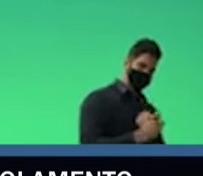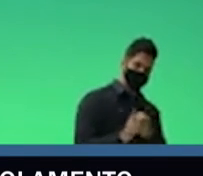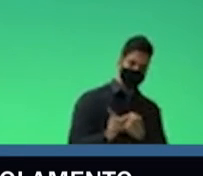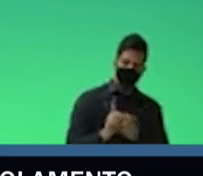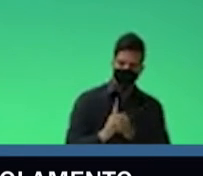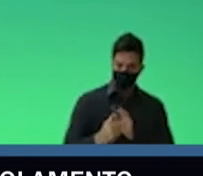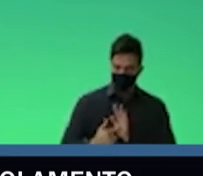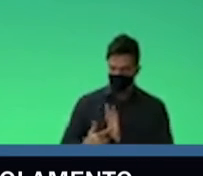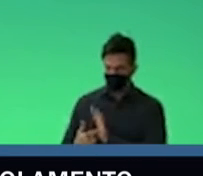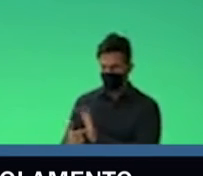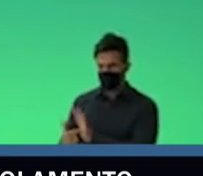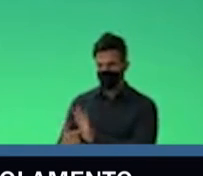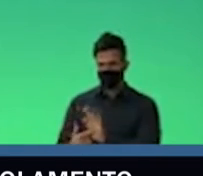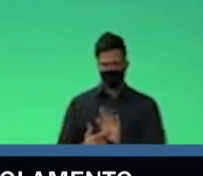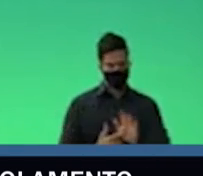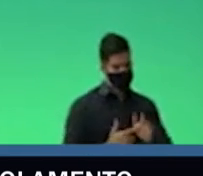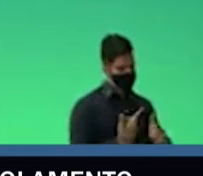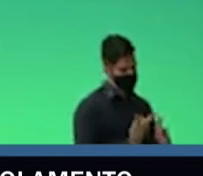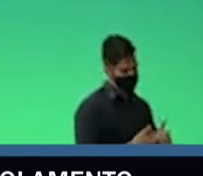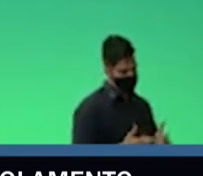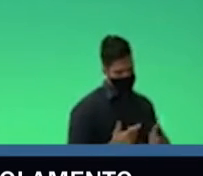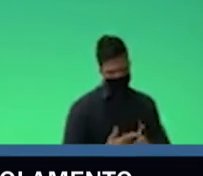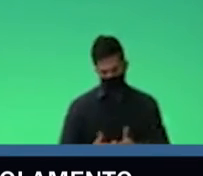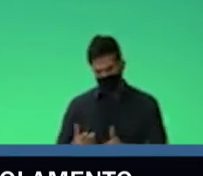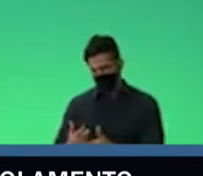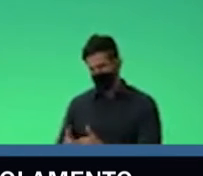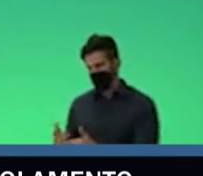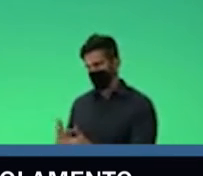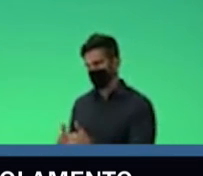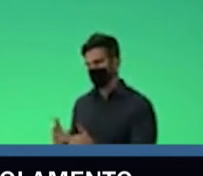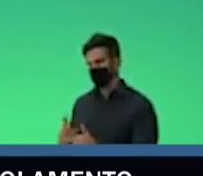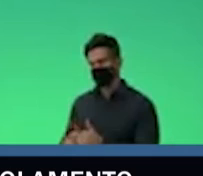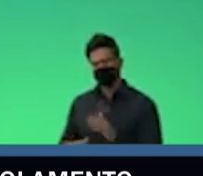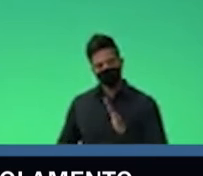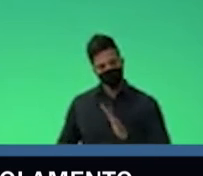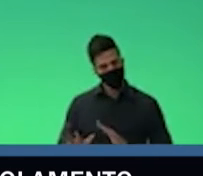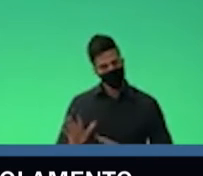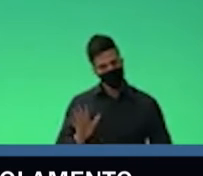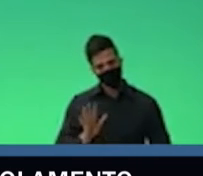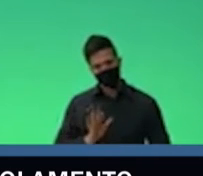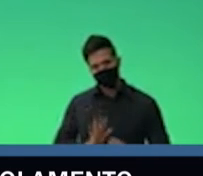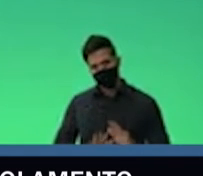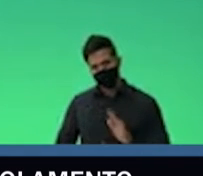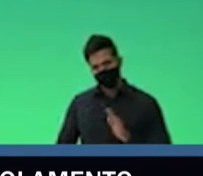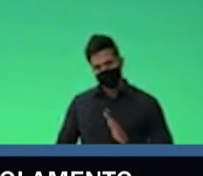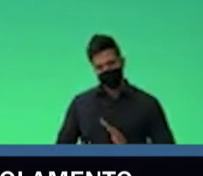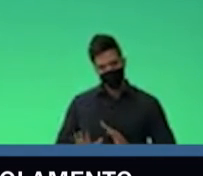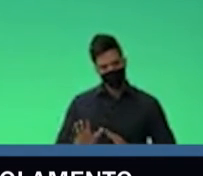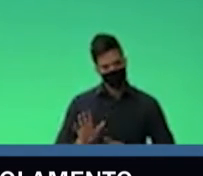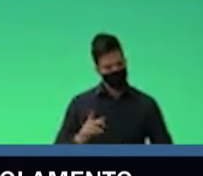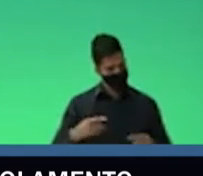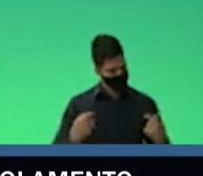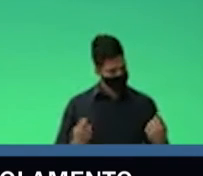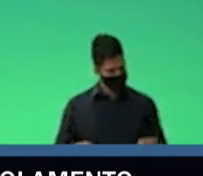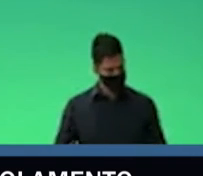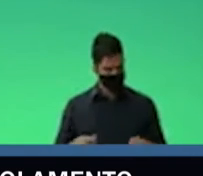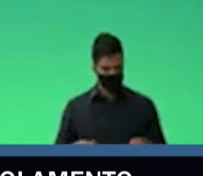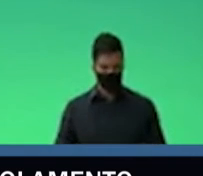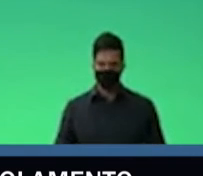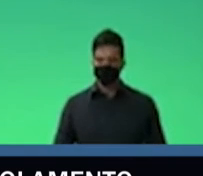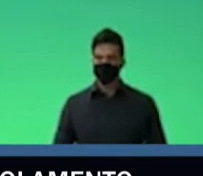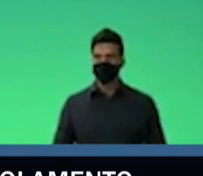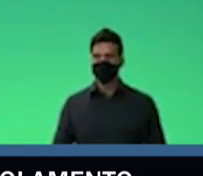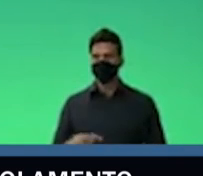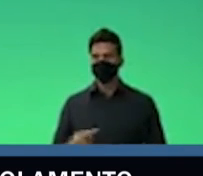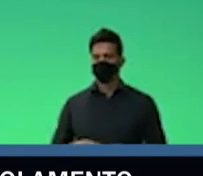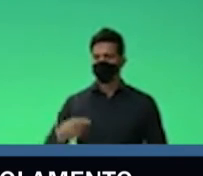aos riscos, seja na beira do rio, seja em aglomerações, seja na tomada de tereré,